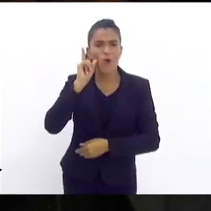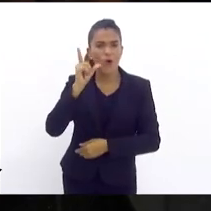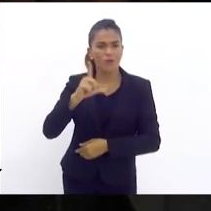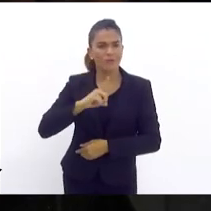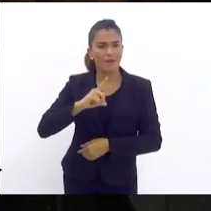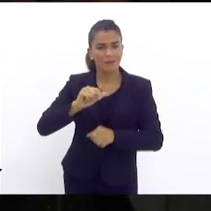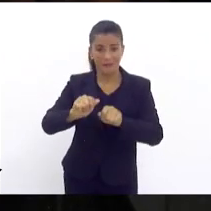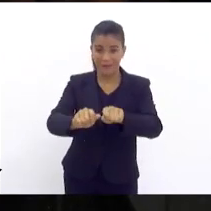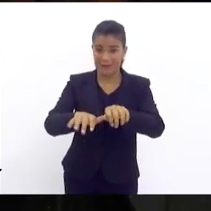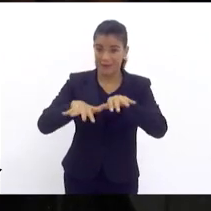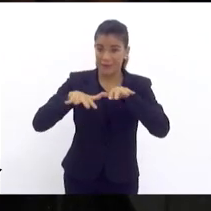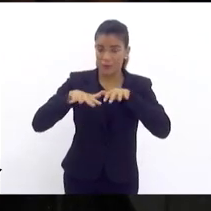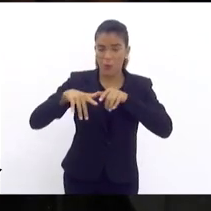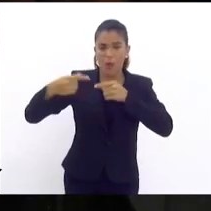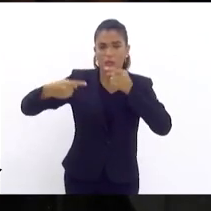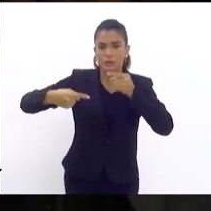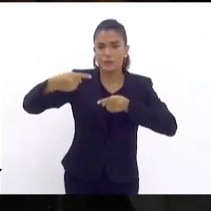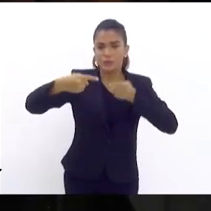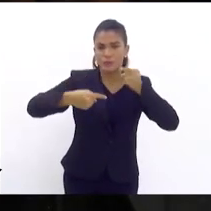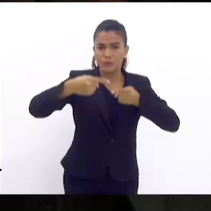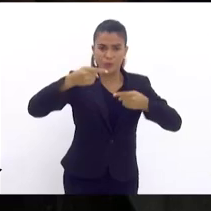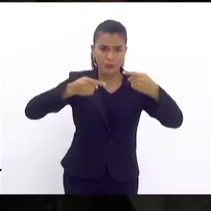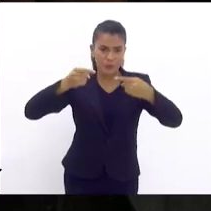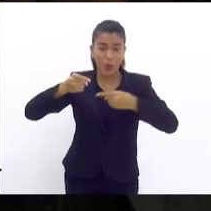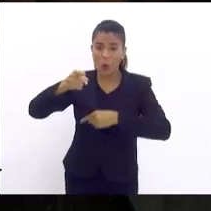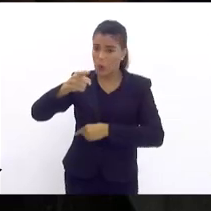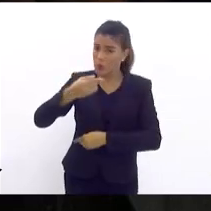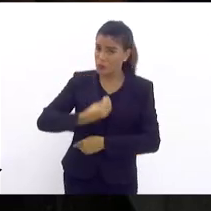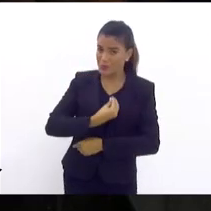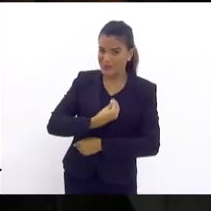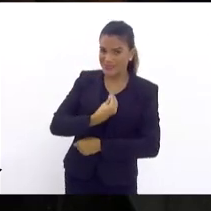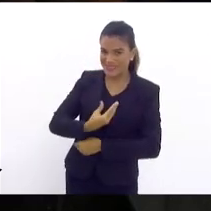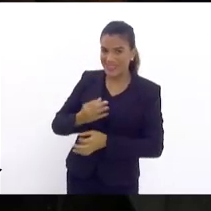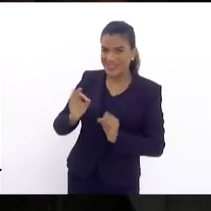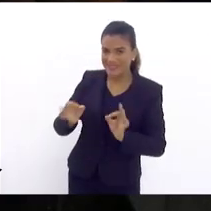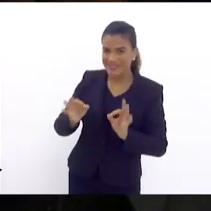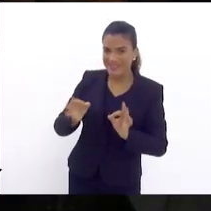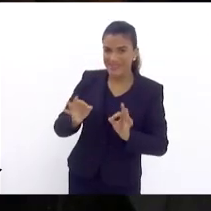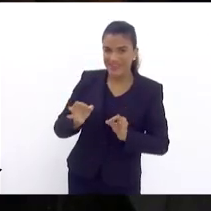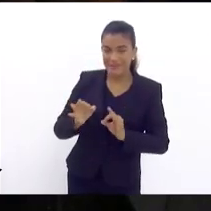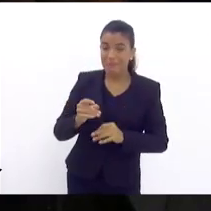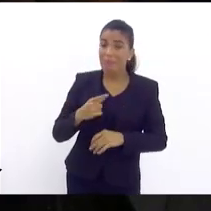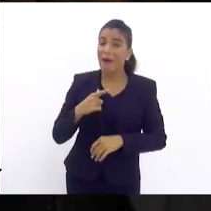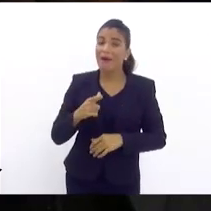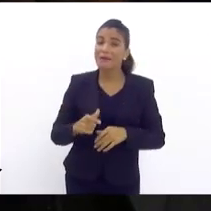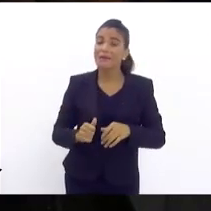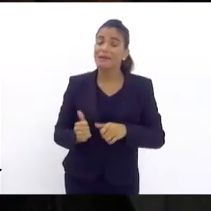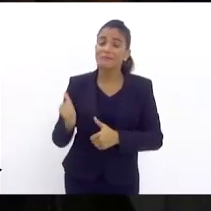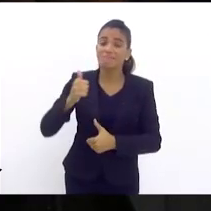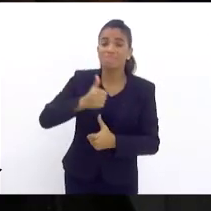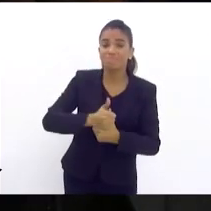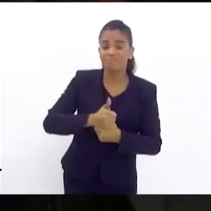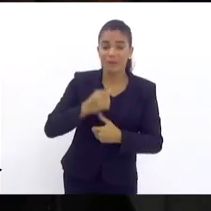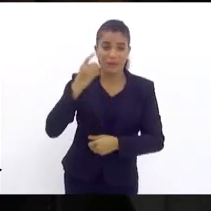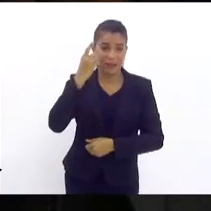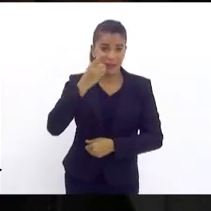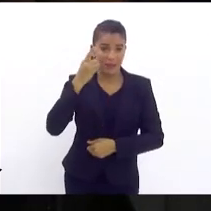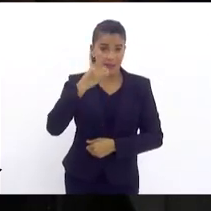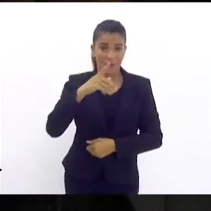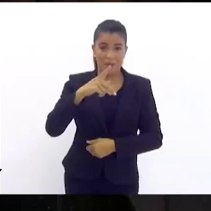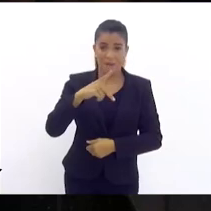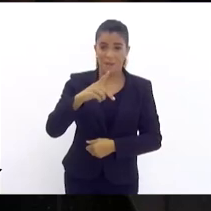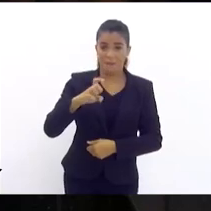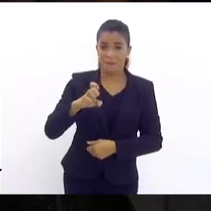em plenário uma discussão eu só tava aqui mas quem tá presidiando a deputado Pedro